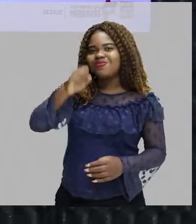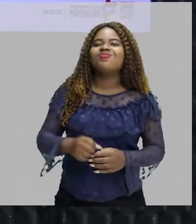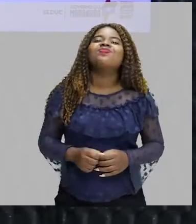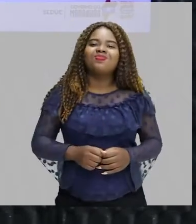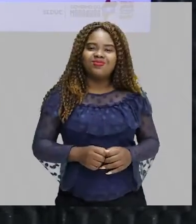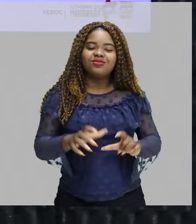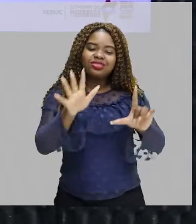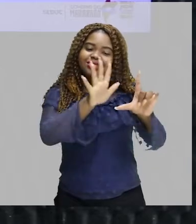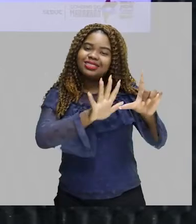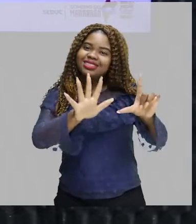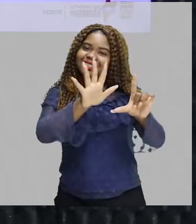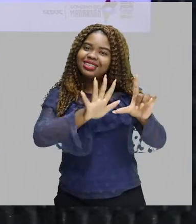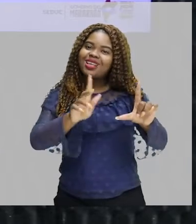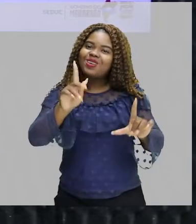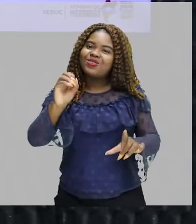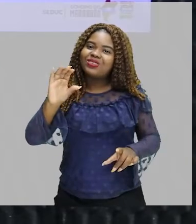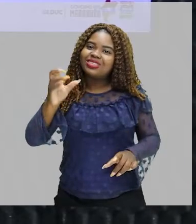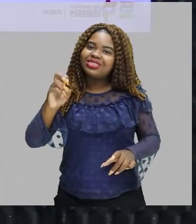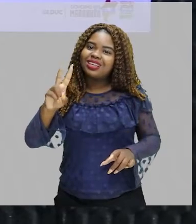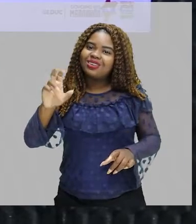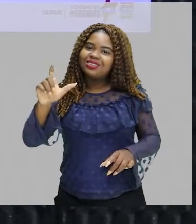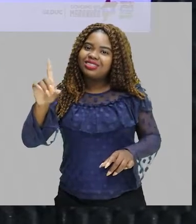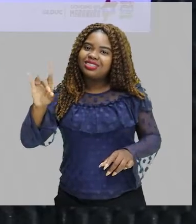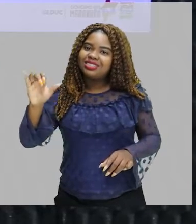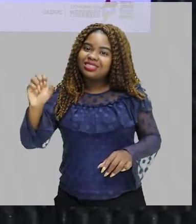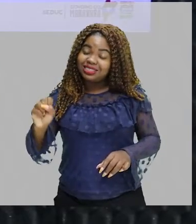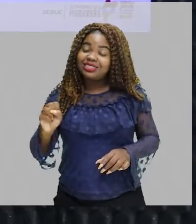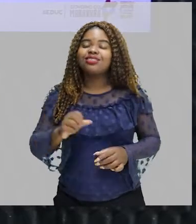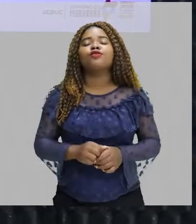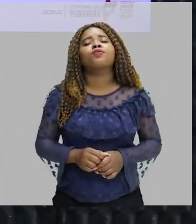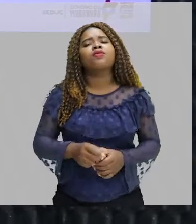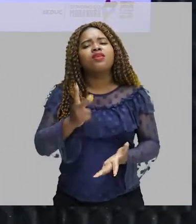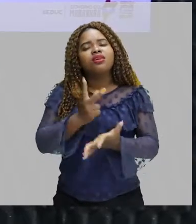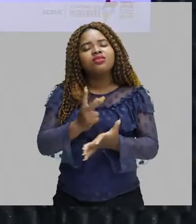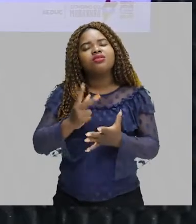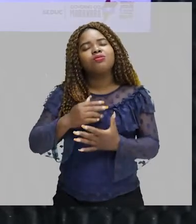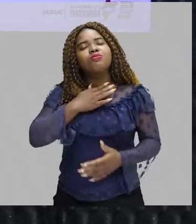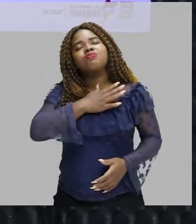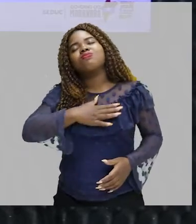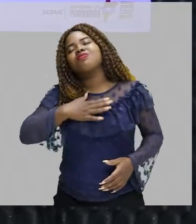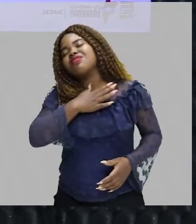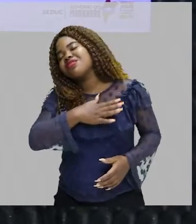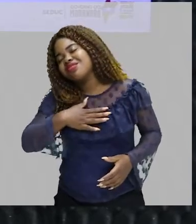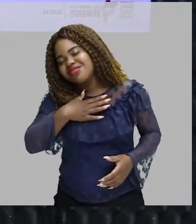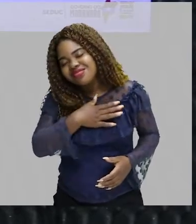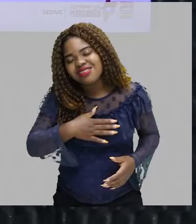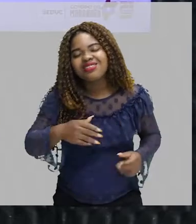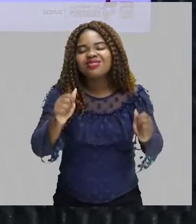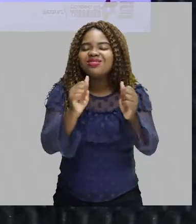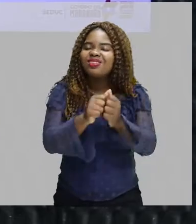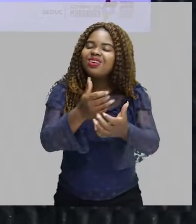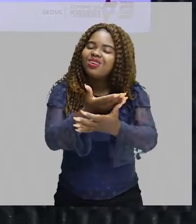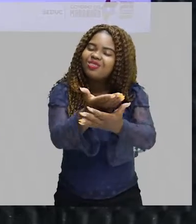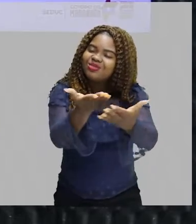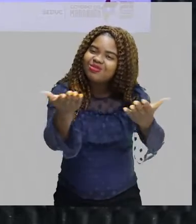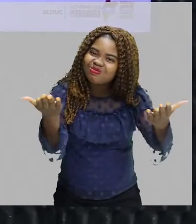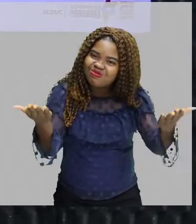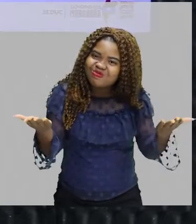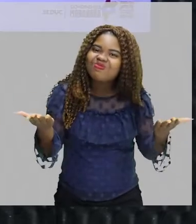nossa plataforma Gonçalves Dias. Galera, é sempre um prazer imenso e uma honra estar aqui com vocês,